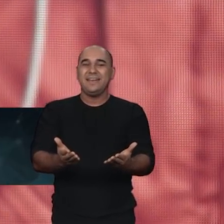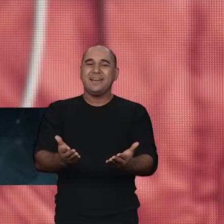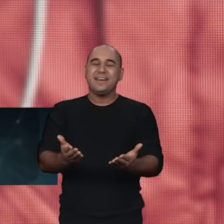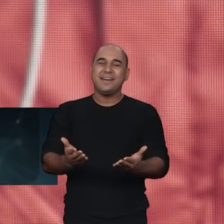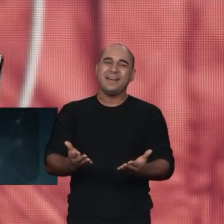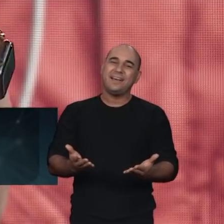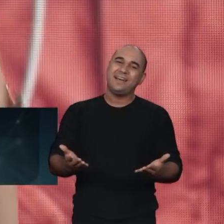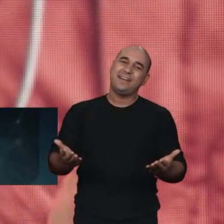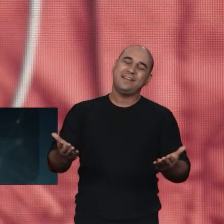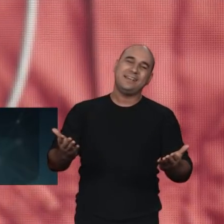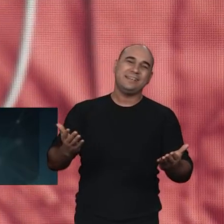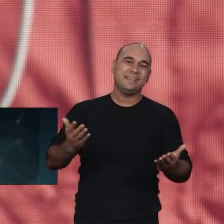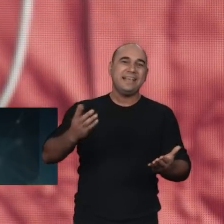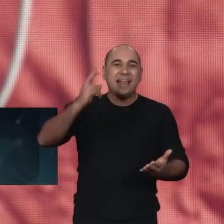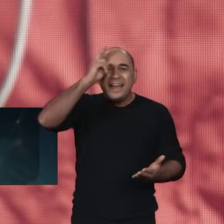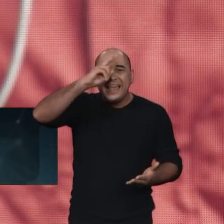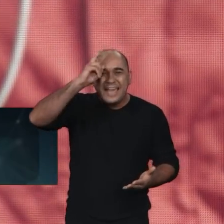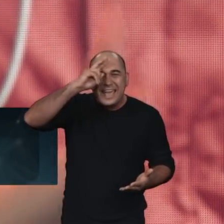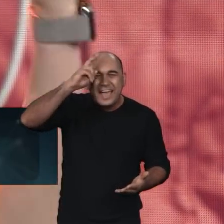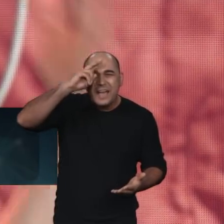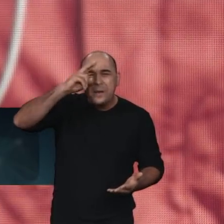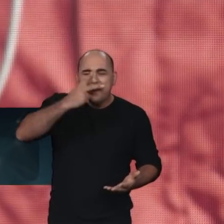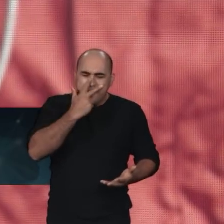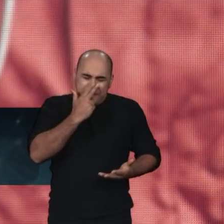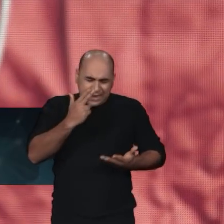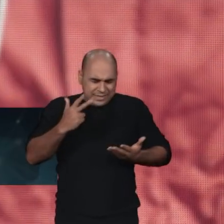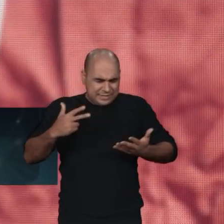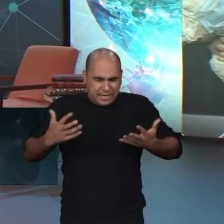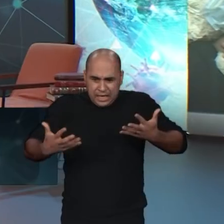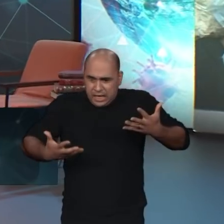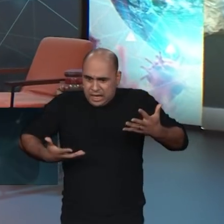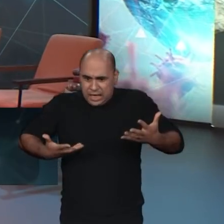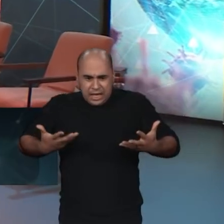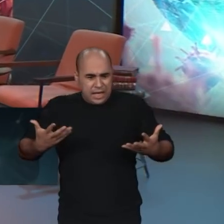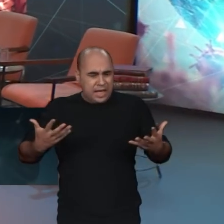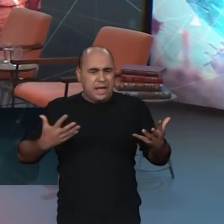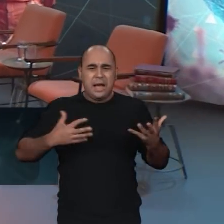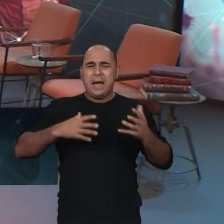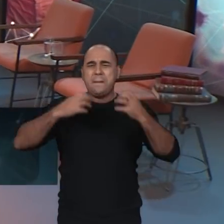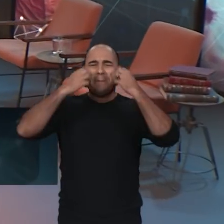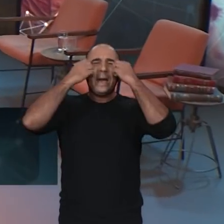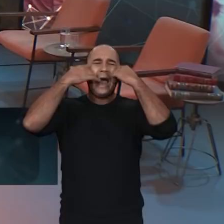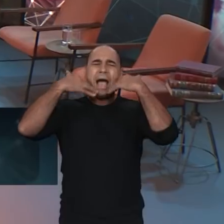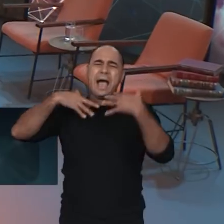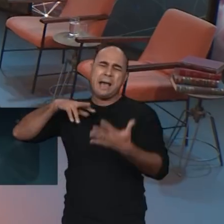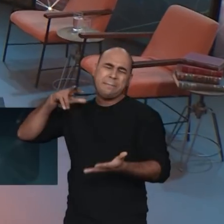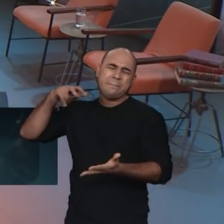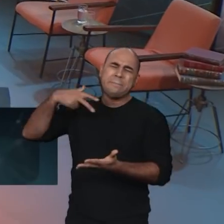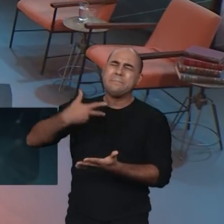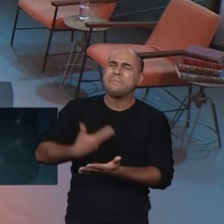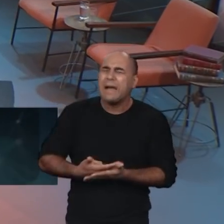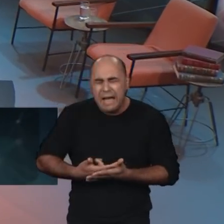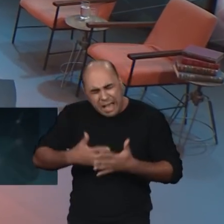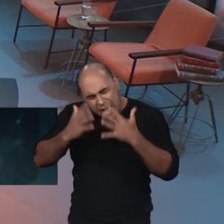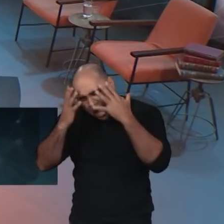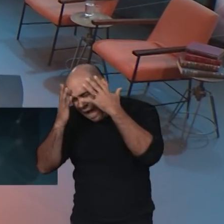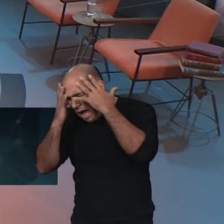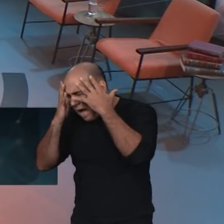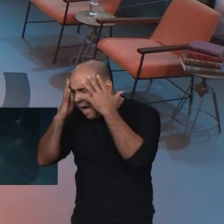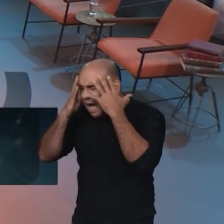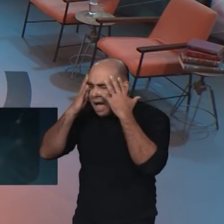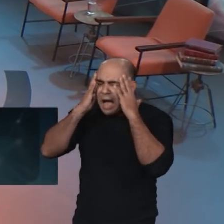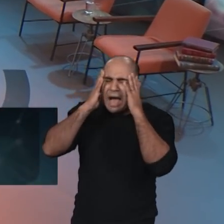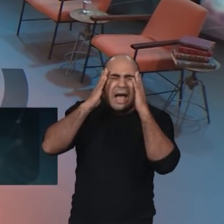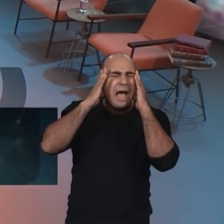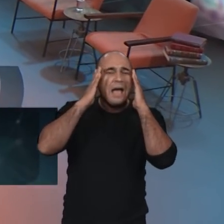quando algo tirou o seu chão, cuidei de você.